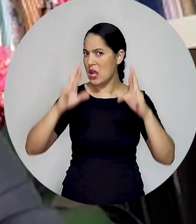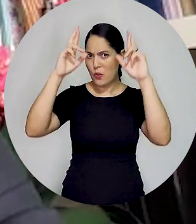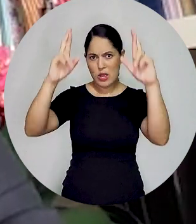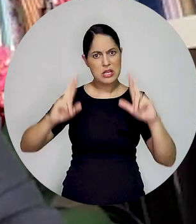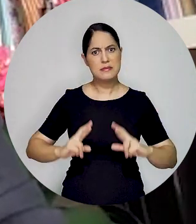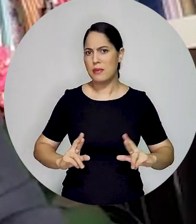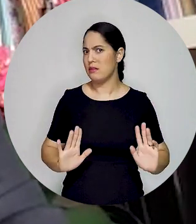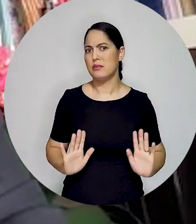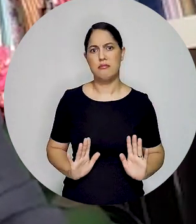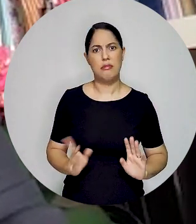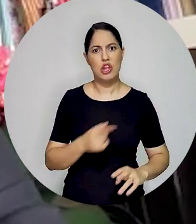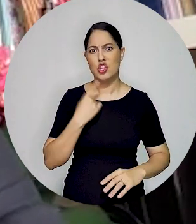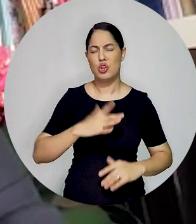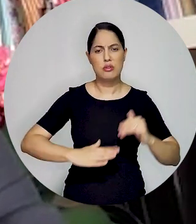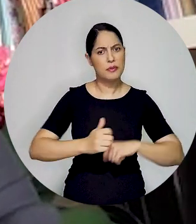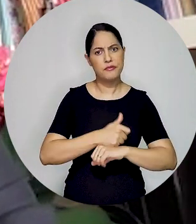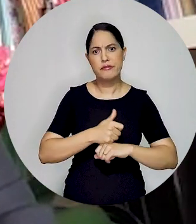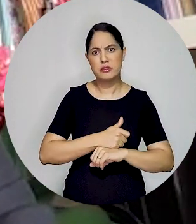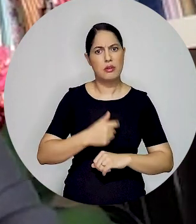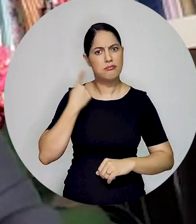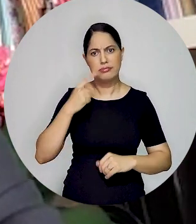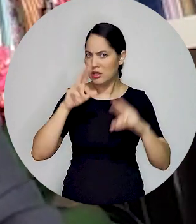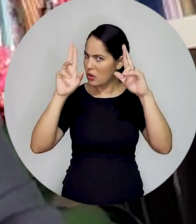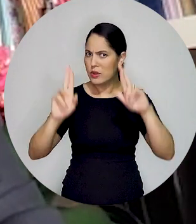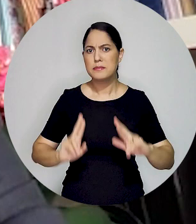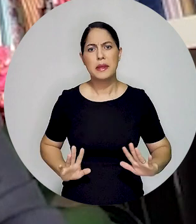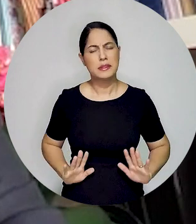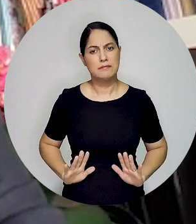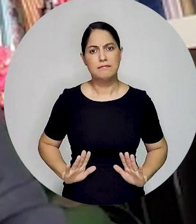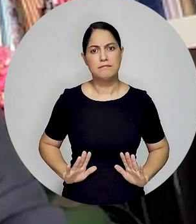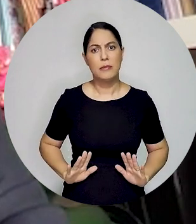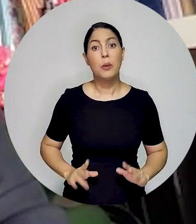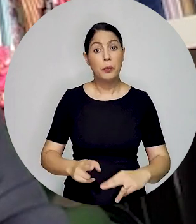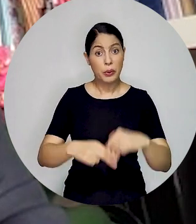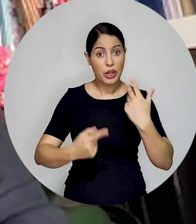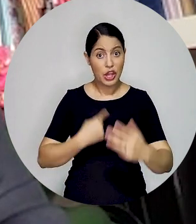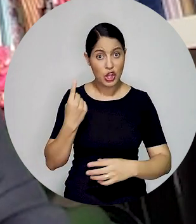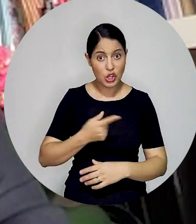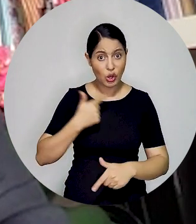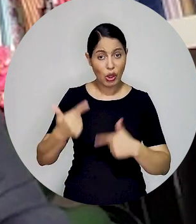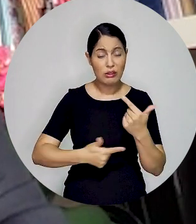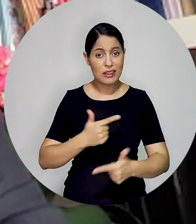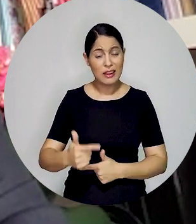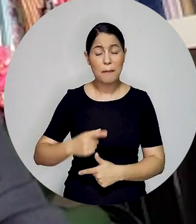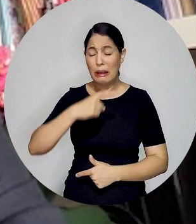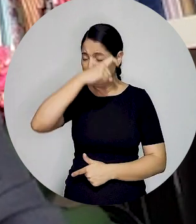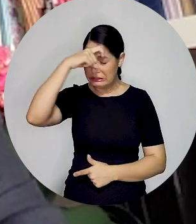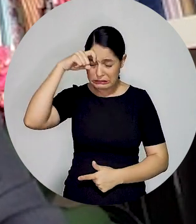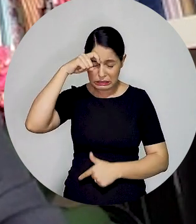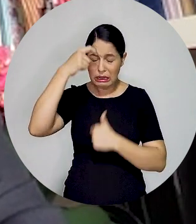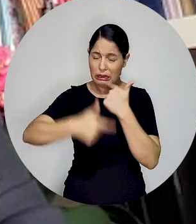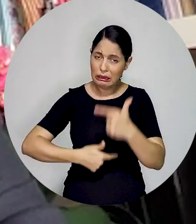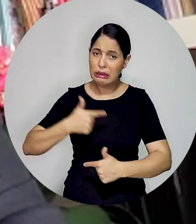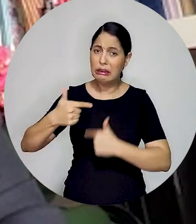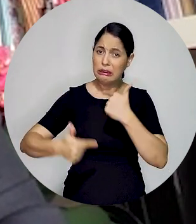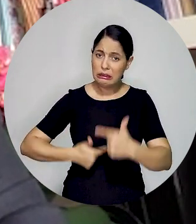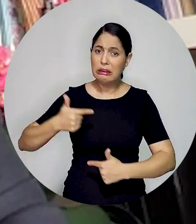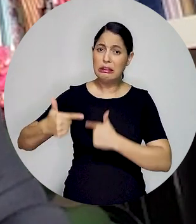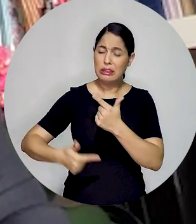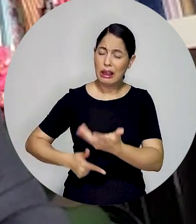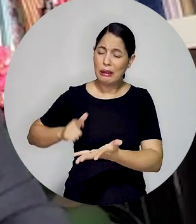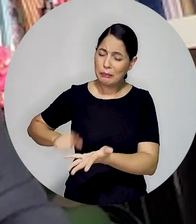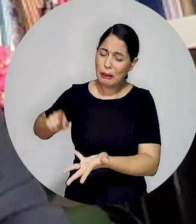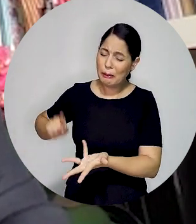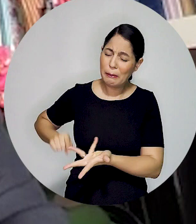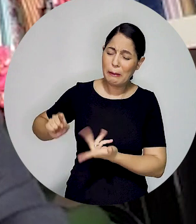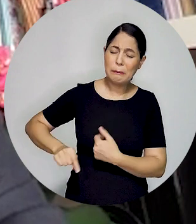retrocesso, é um desrespeito à advocacia, porque nós temos a essência de um trabalho